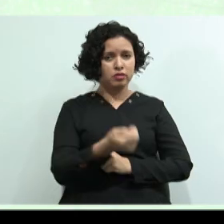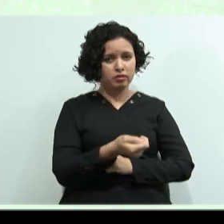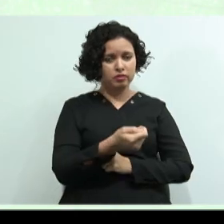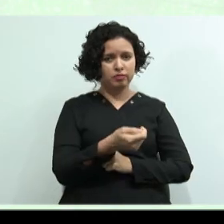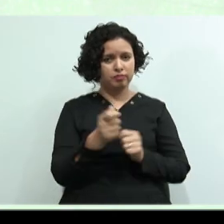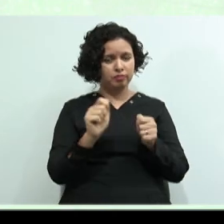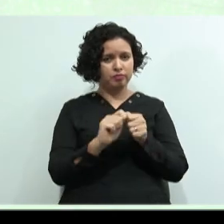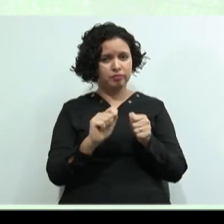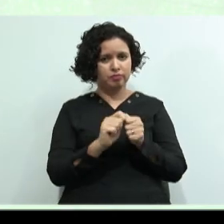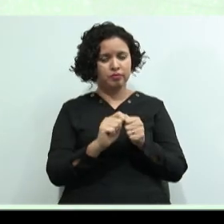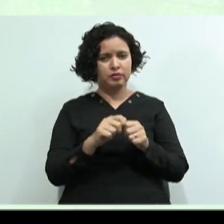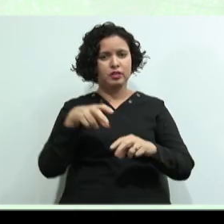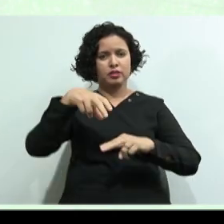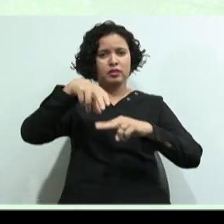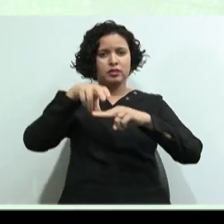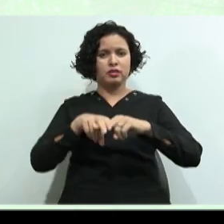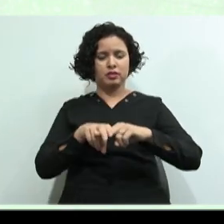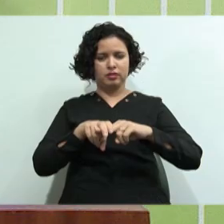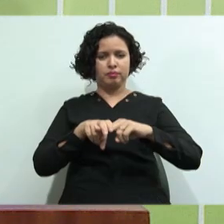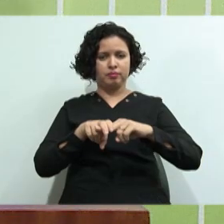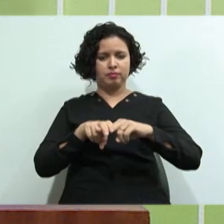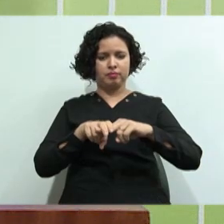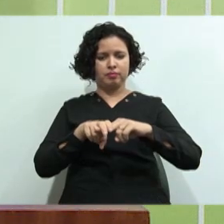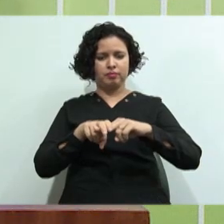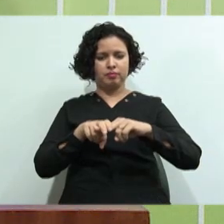for fazer o sinal sentar,